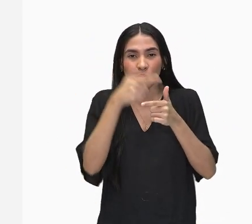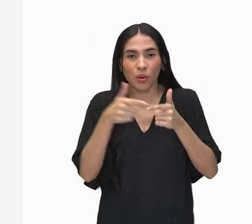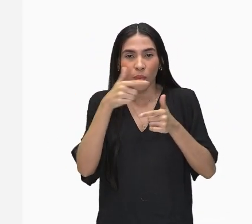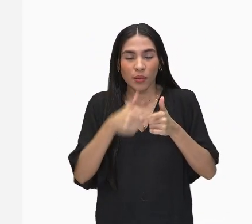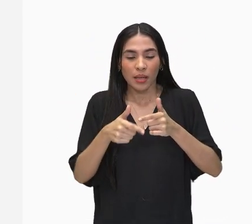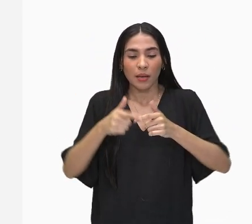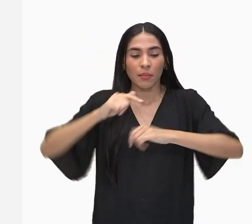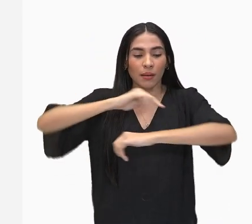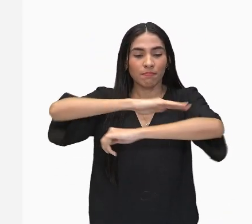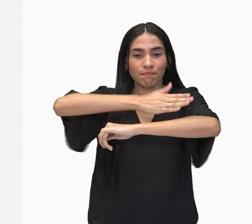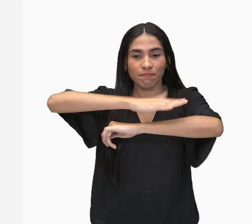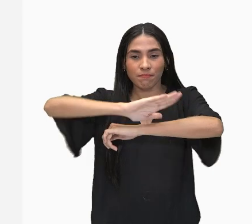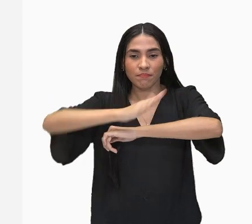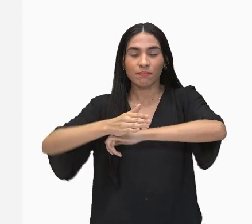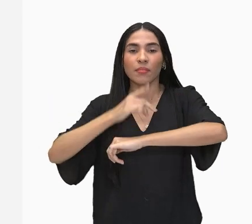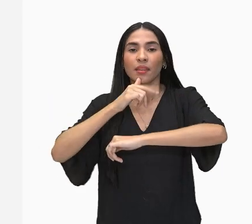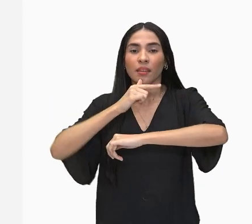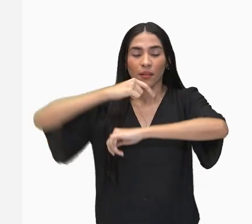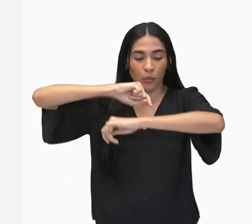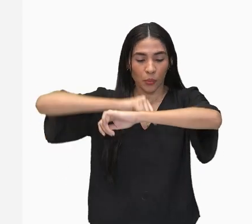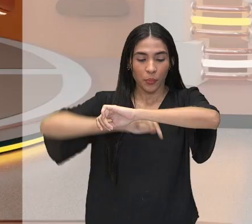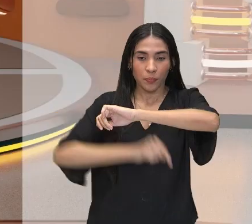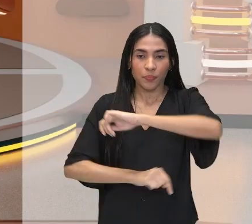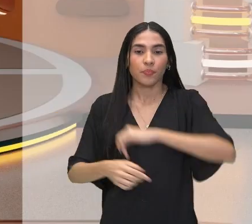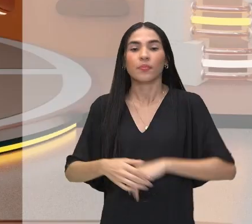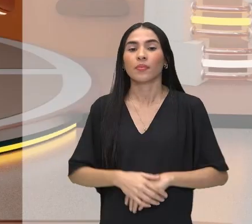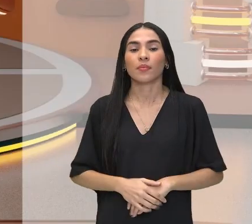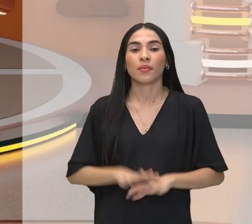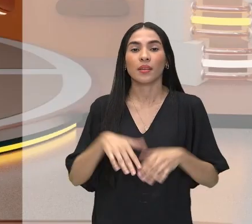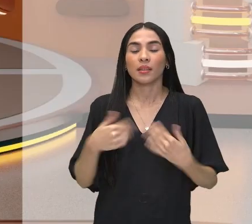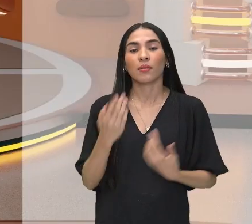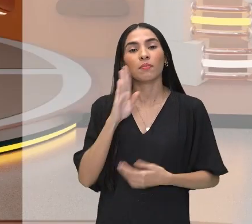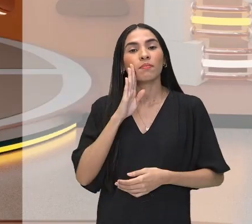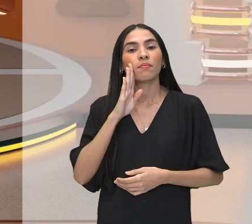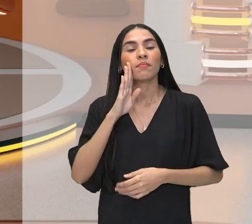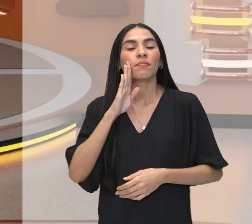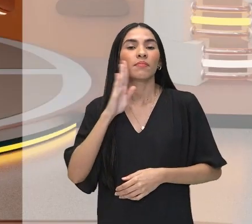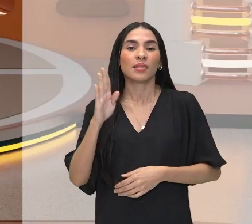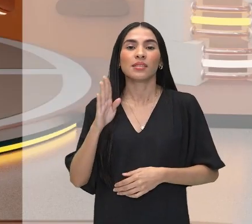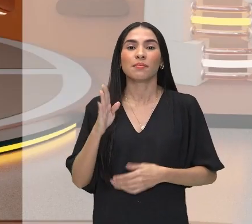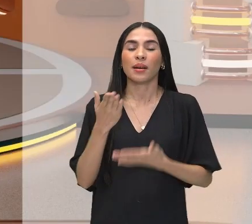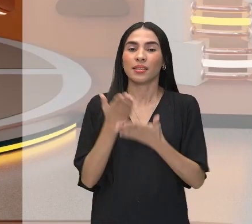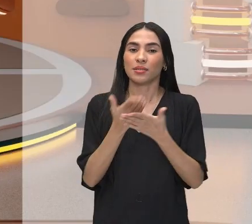lençóis d'água subterrâneo. Então, esses foram os principais